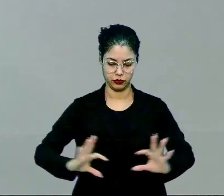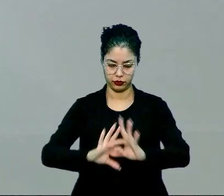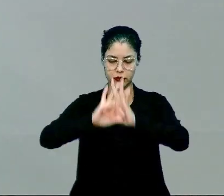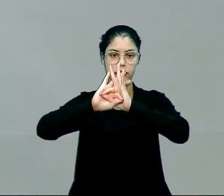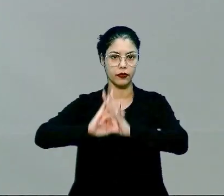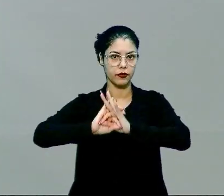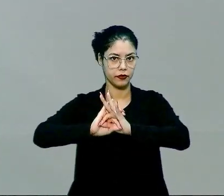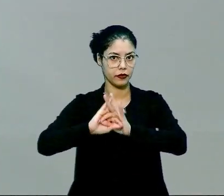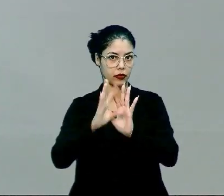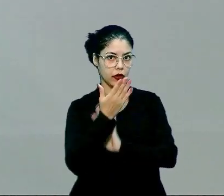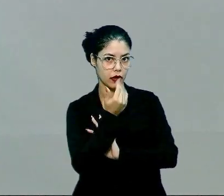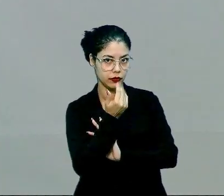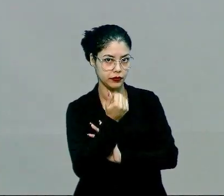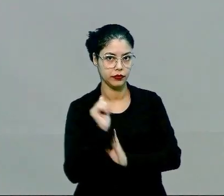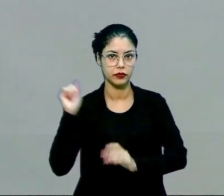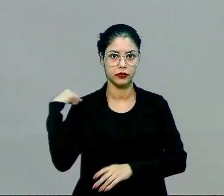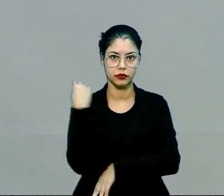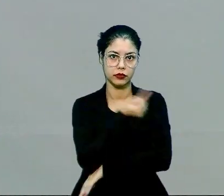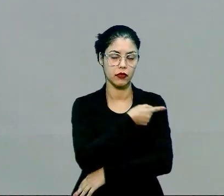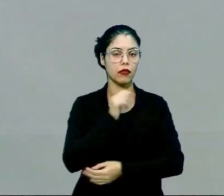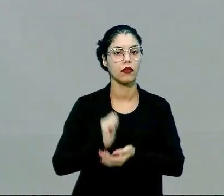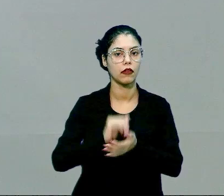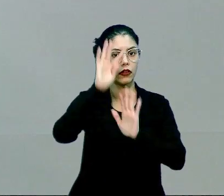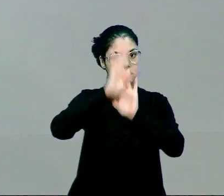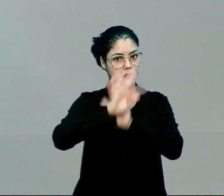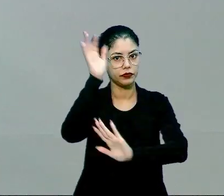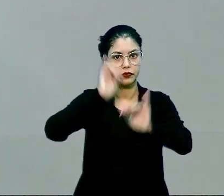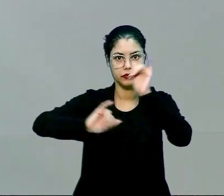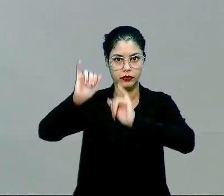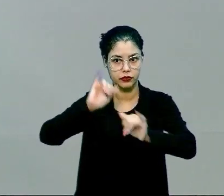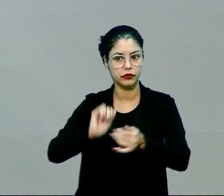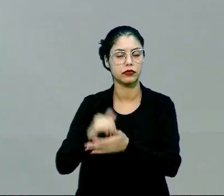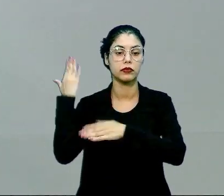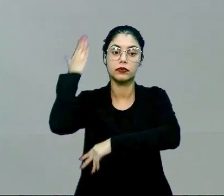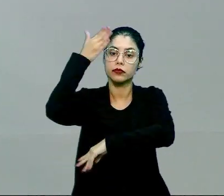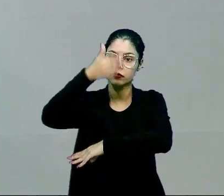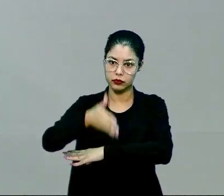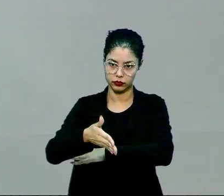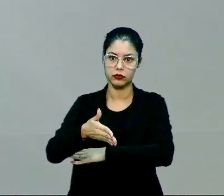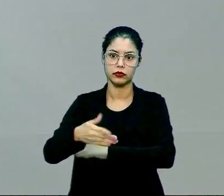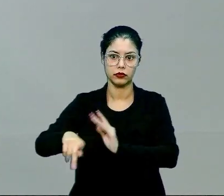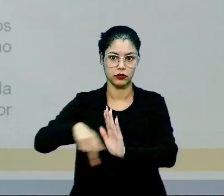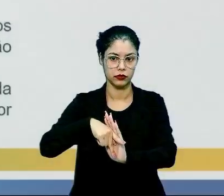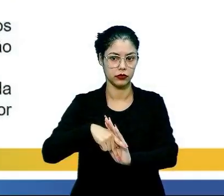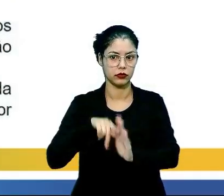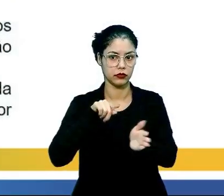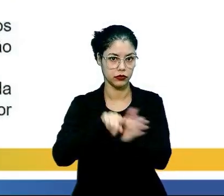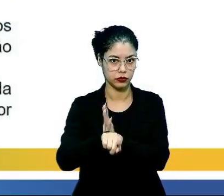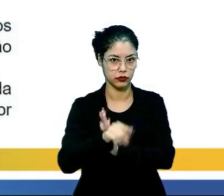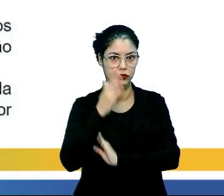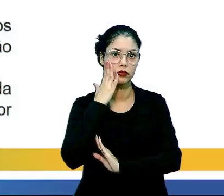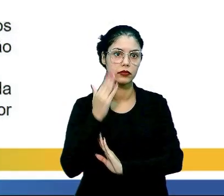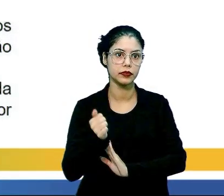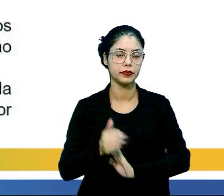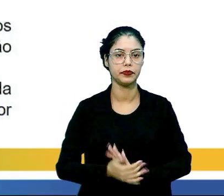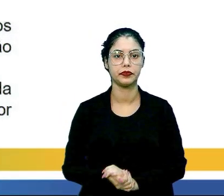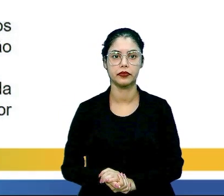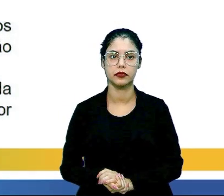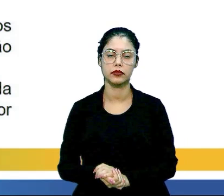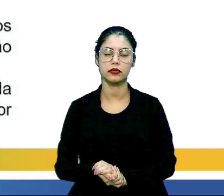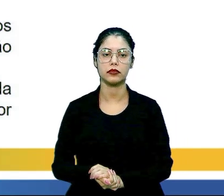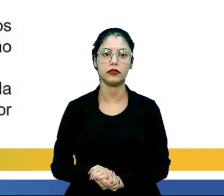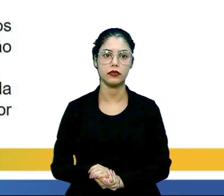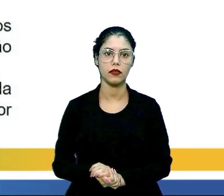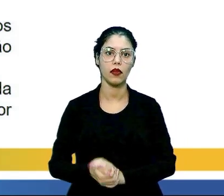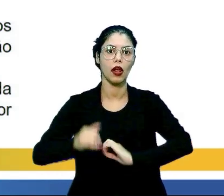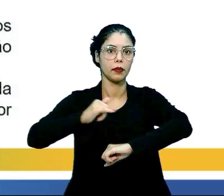correlação alimentar e a gente vai buscar então no texto uma informação que nos direcione efetivamente para o que o texto quer saber, ok? Então